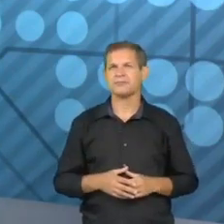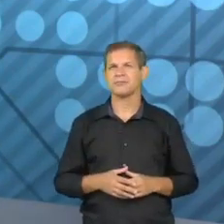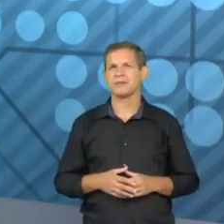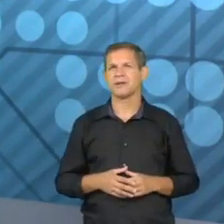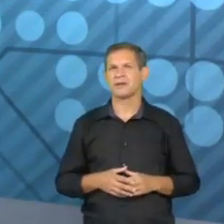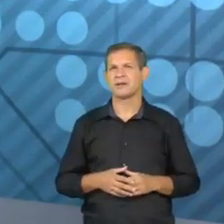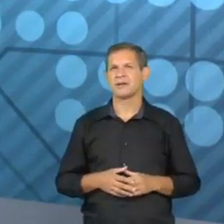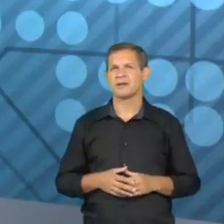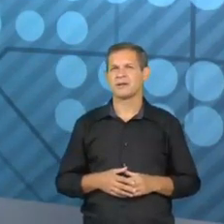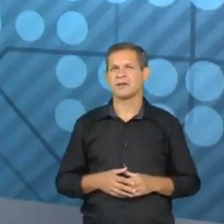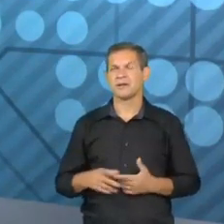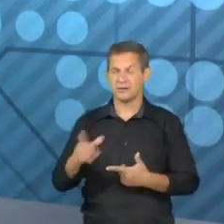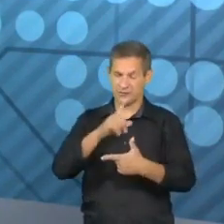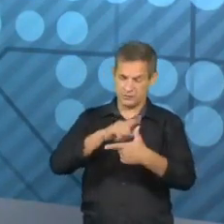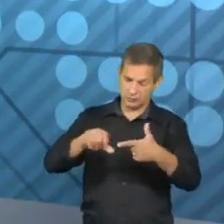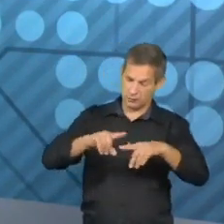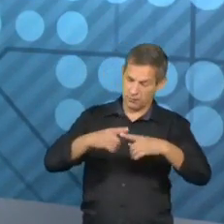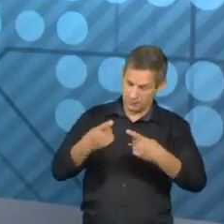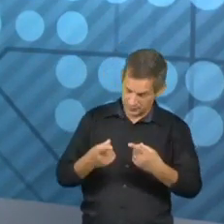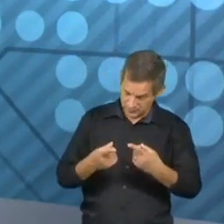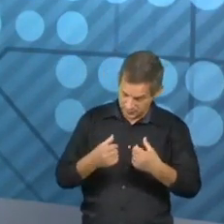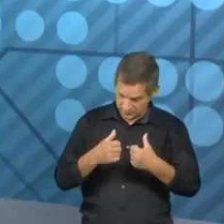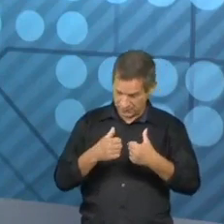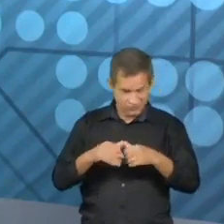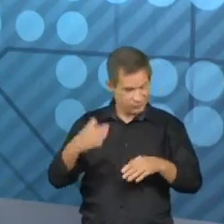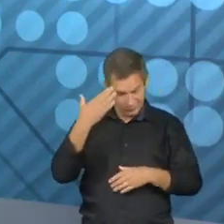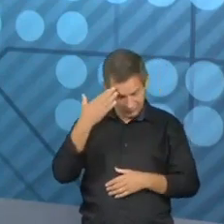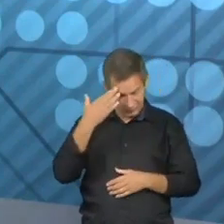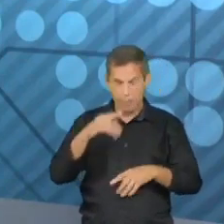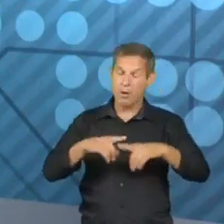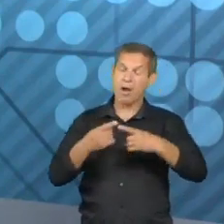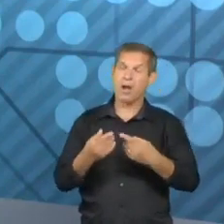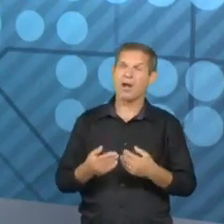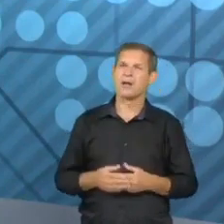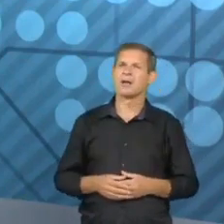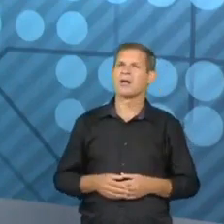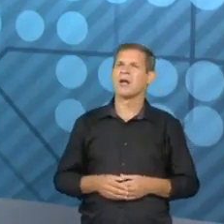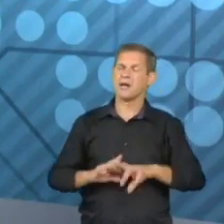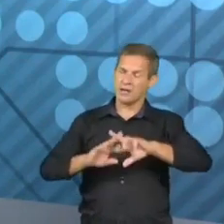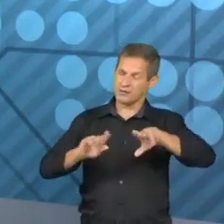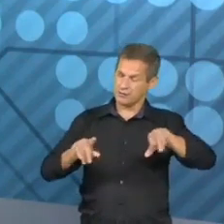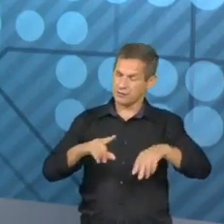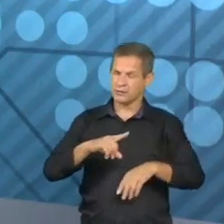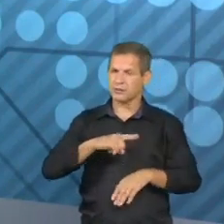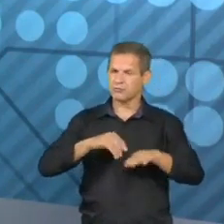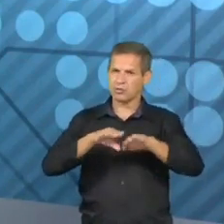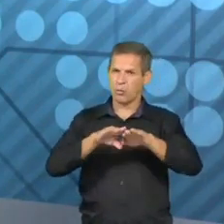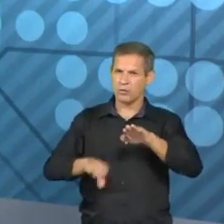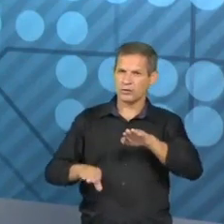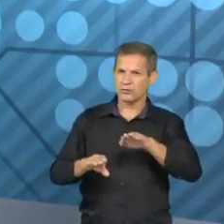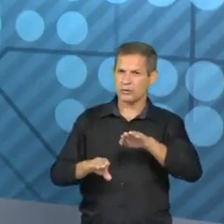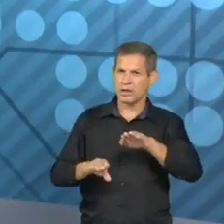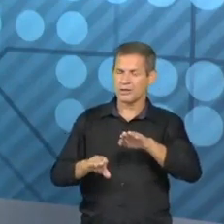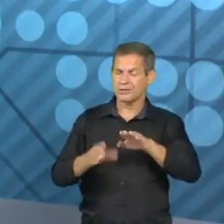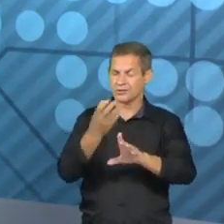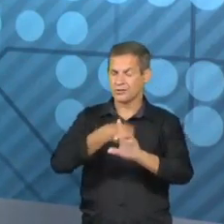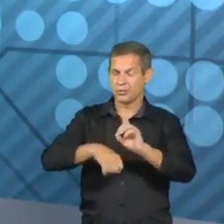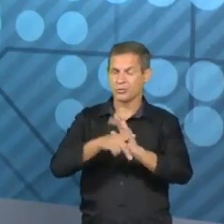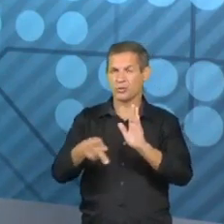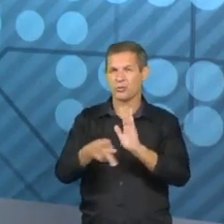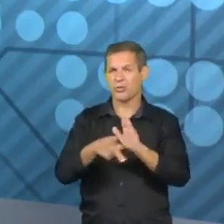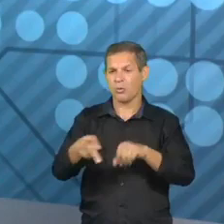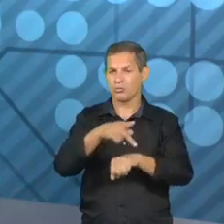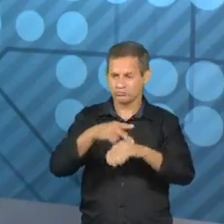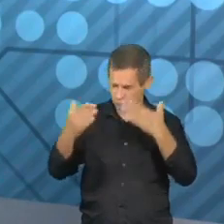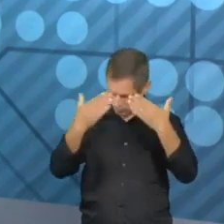essa parte de desvantagem, né? Esse não entendimento de que aqui as coisas são diferentes, nós temos uma desigualdade dentro do próprio país. Não dá para